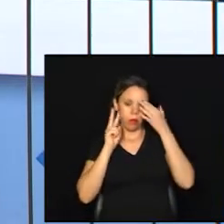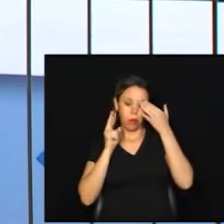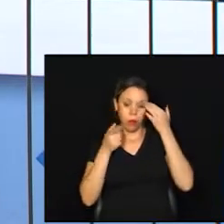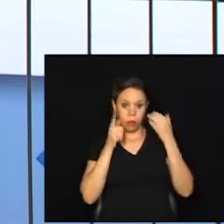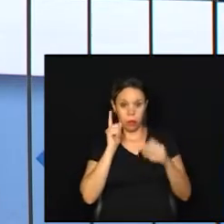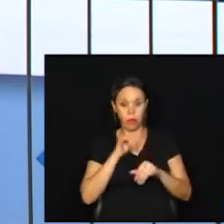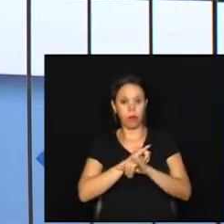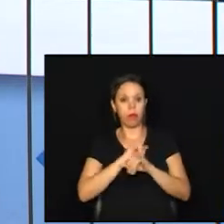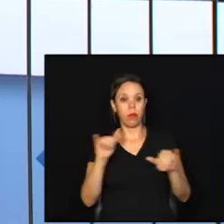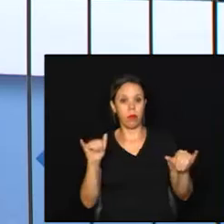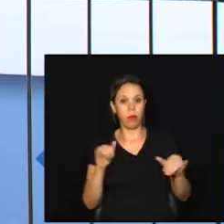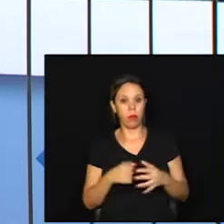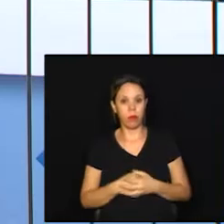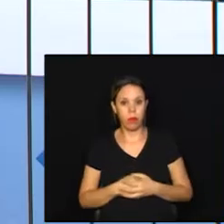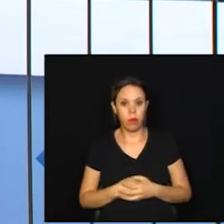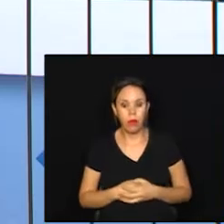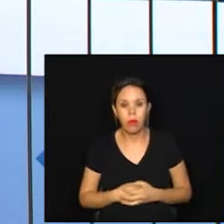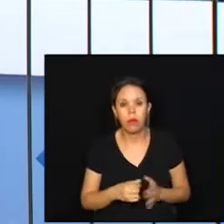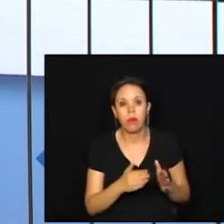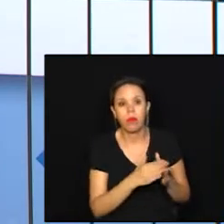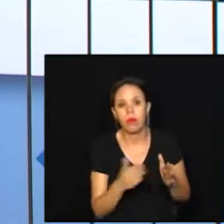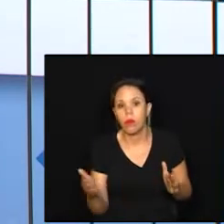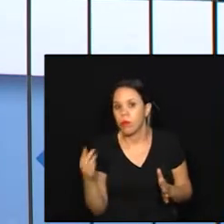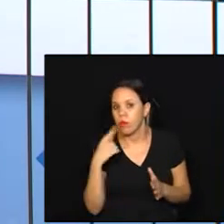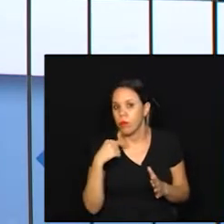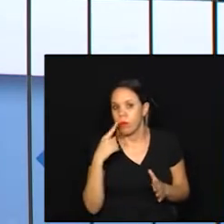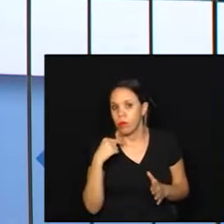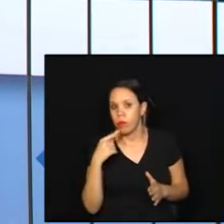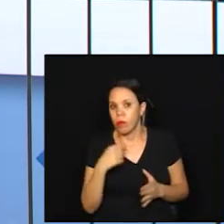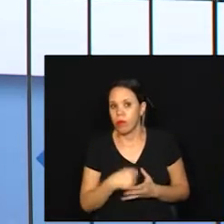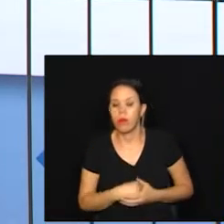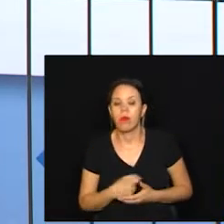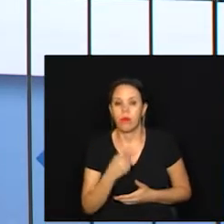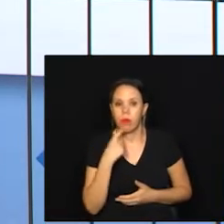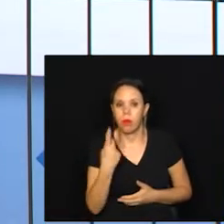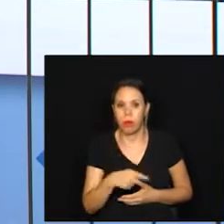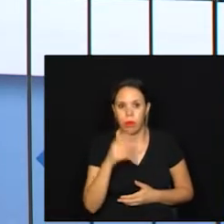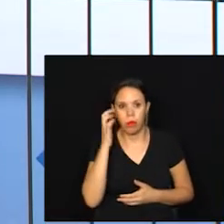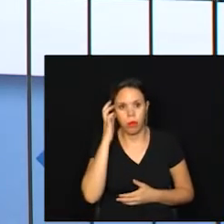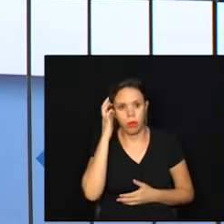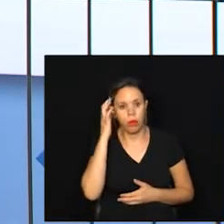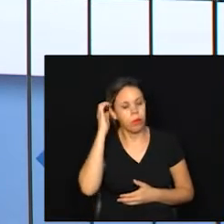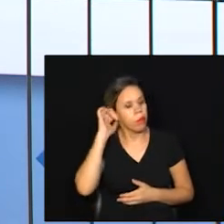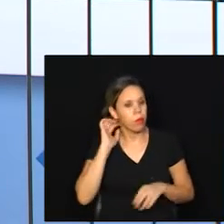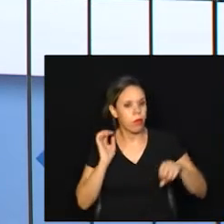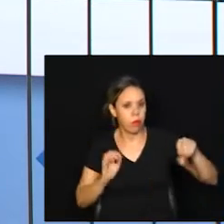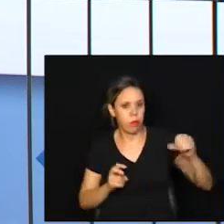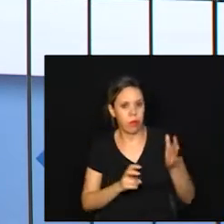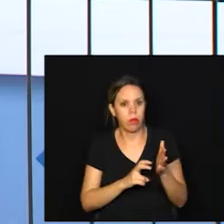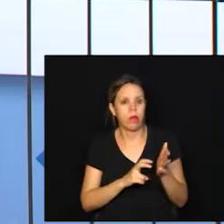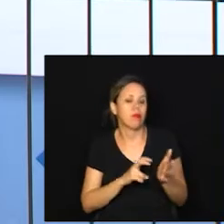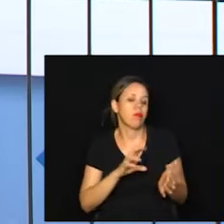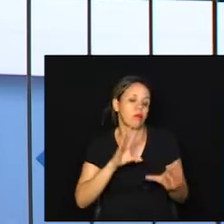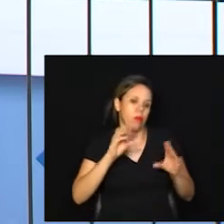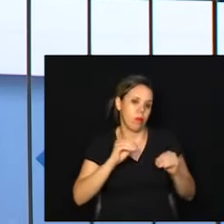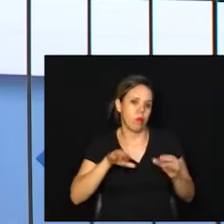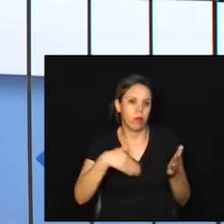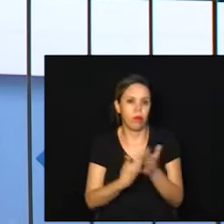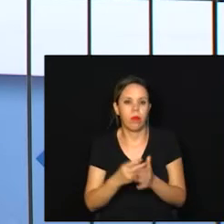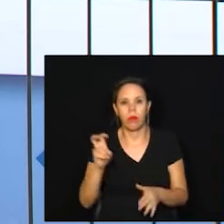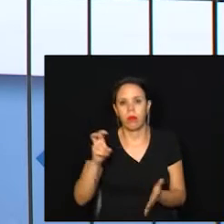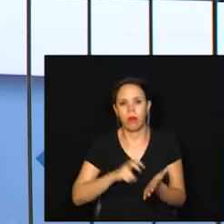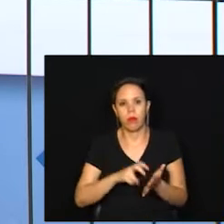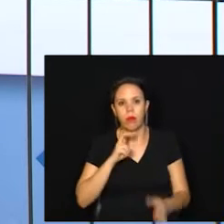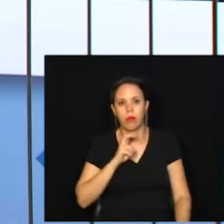foi anunciado a fase vermelha em Campinas entre 9 horas da noite e 5 horas da